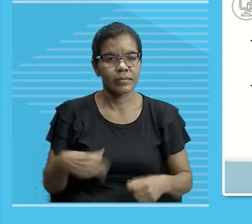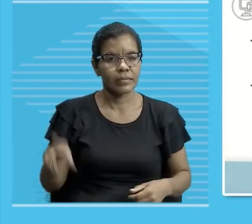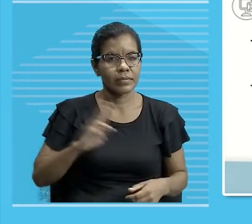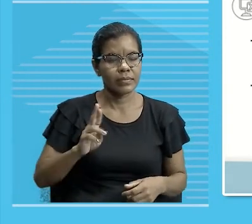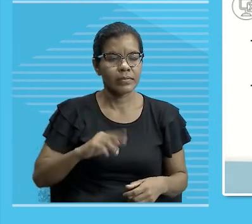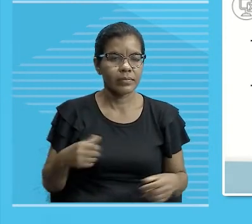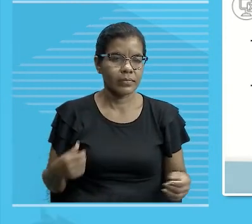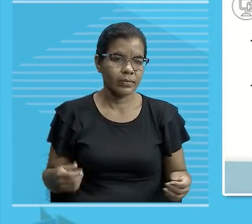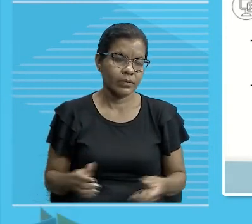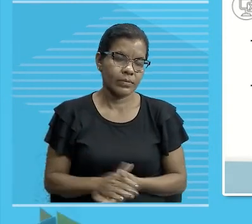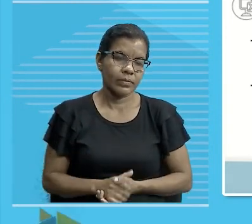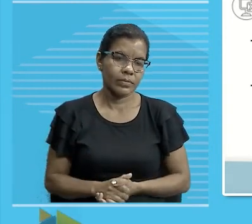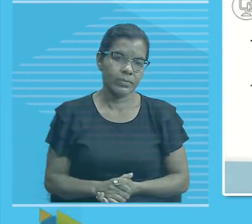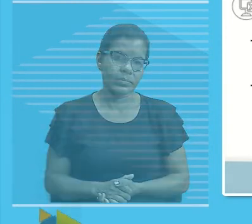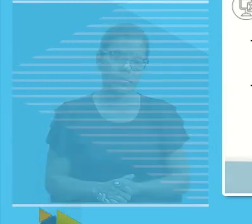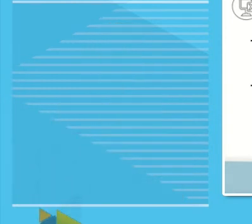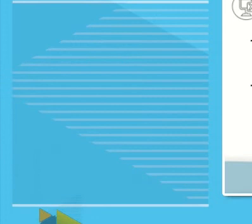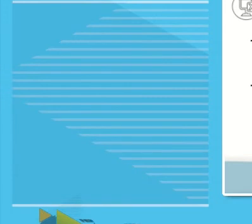já.